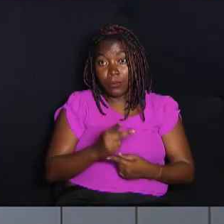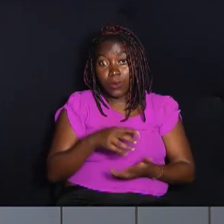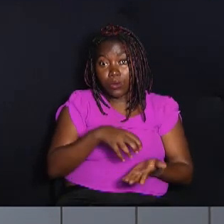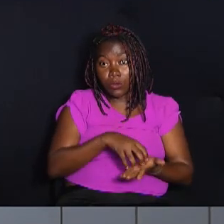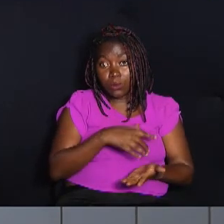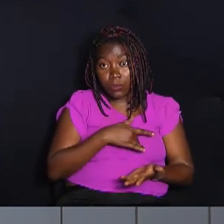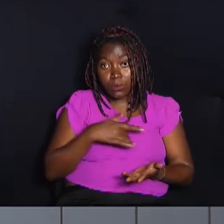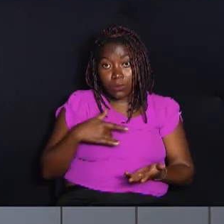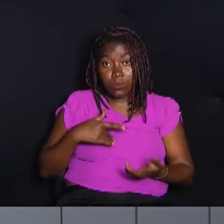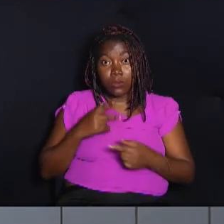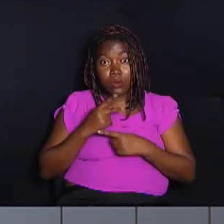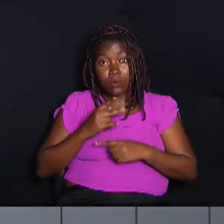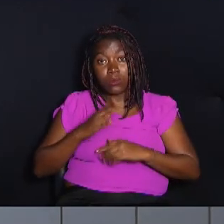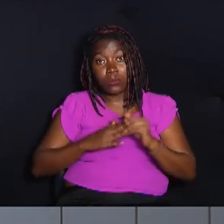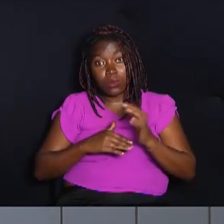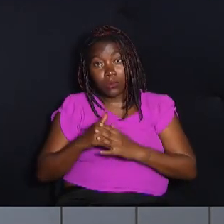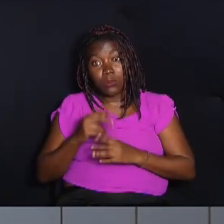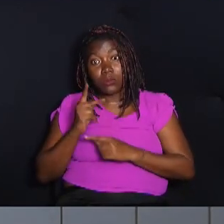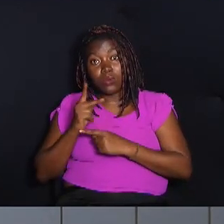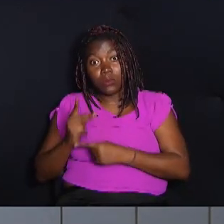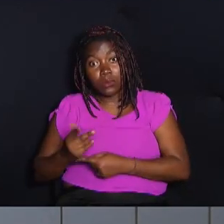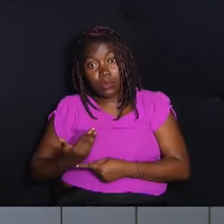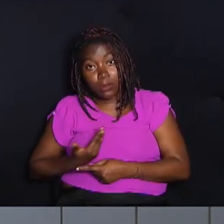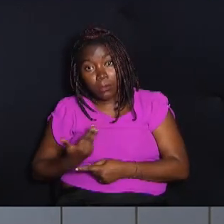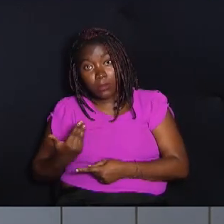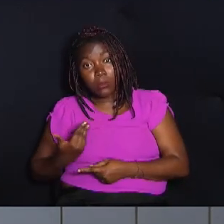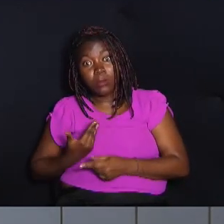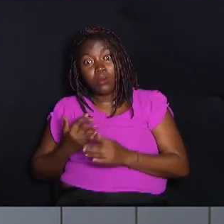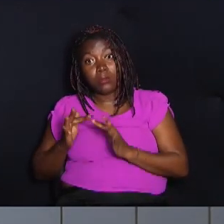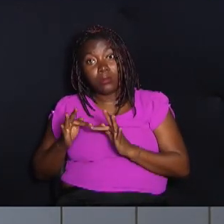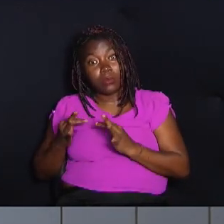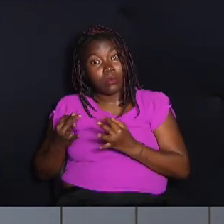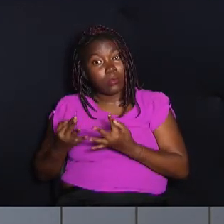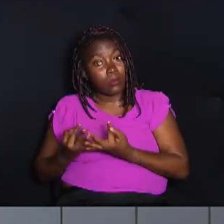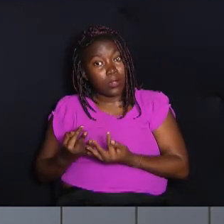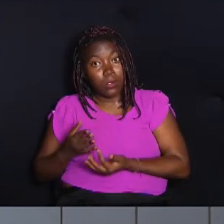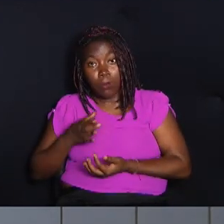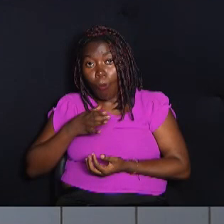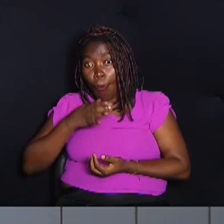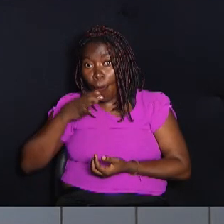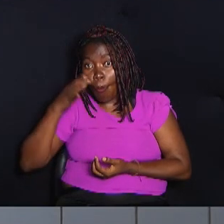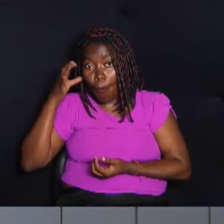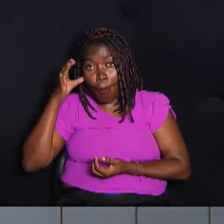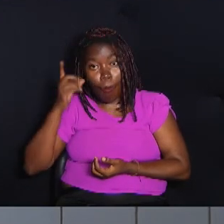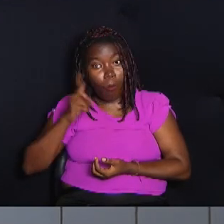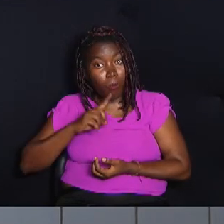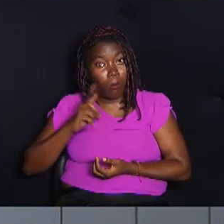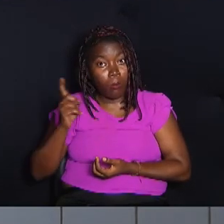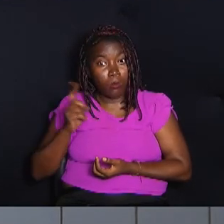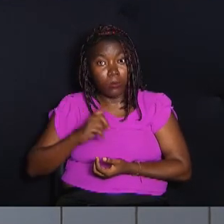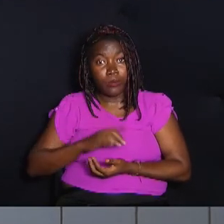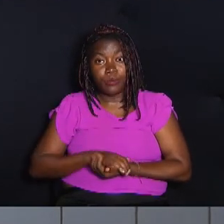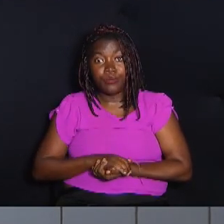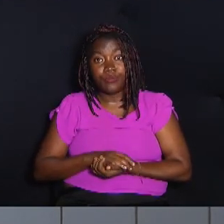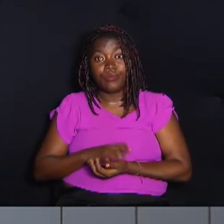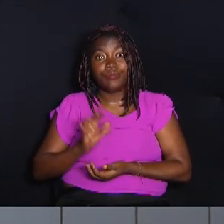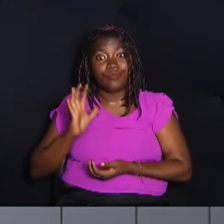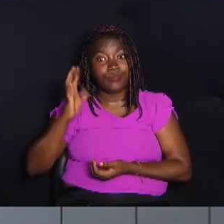procure um profissional, procure um amigo, um parente, mas não fique guardando para você, né? É uma